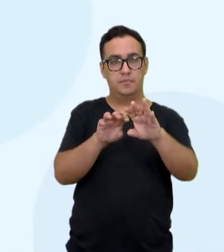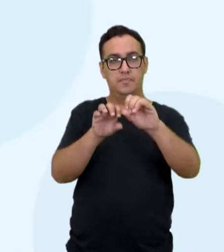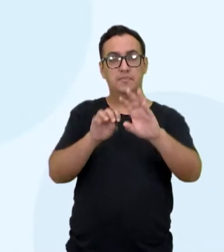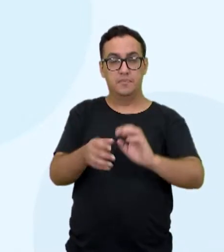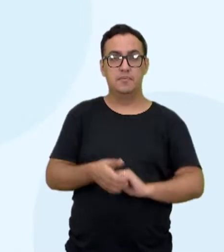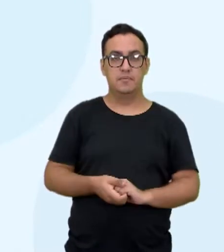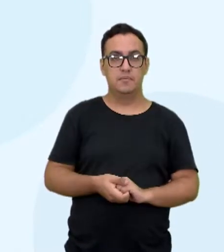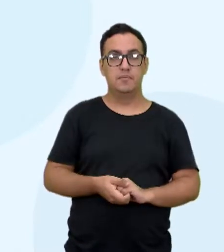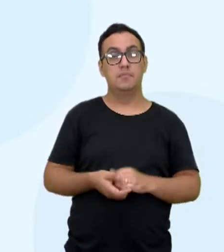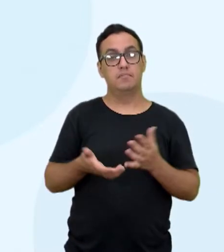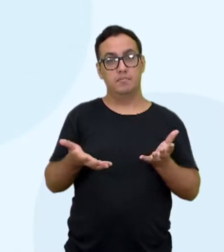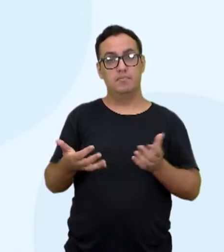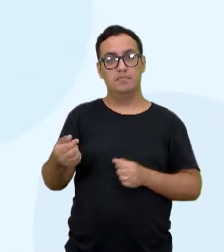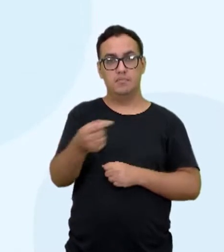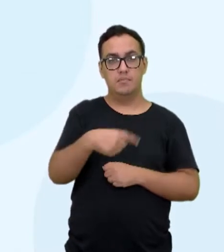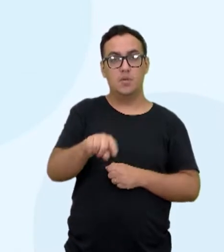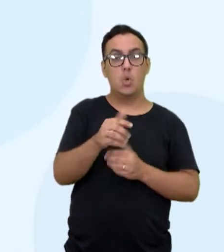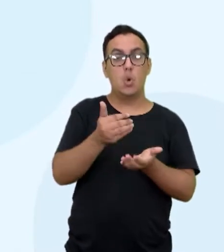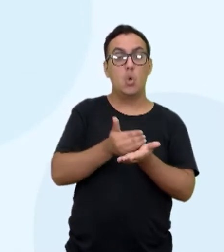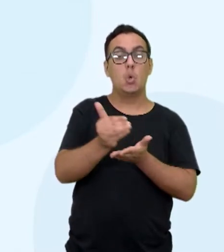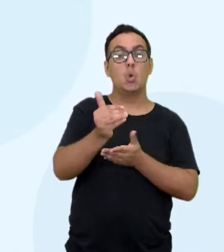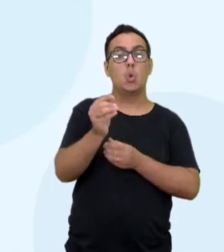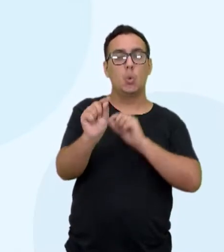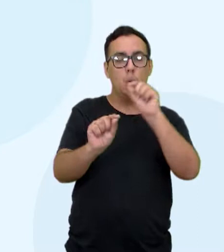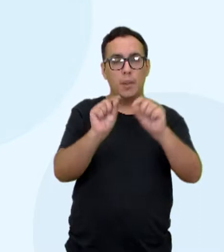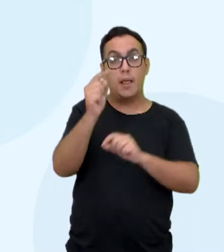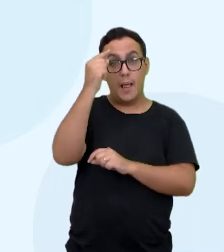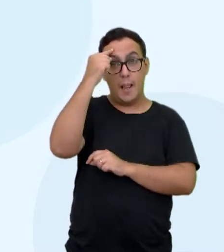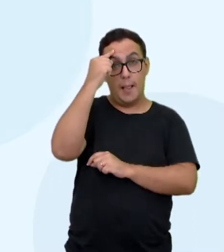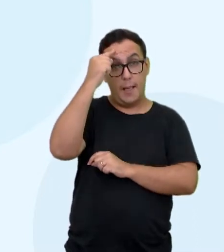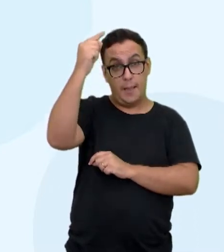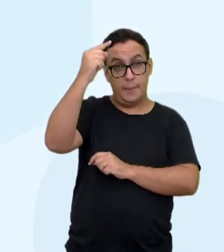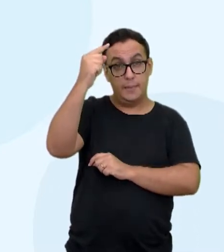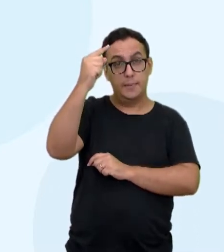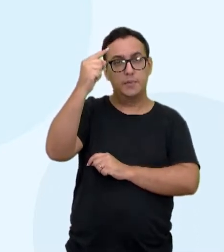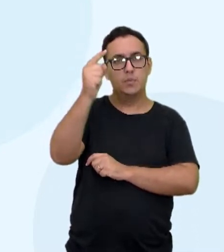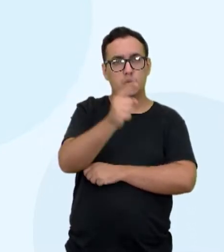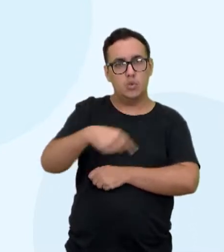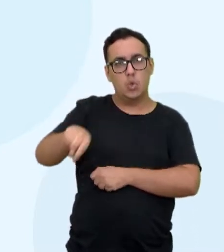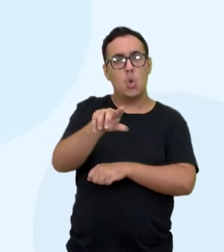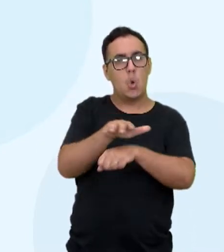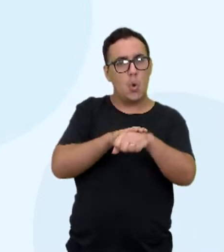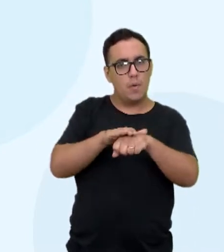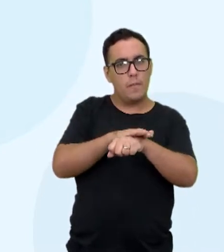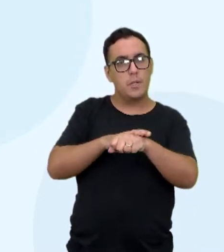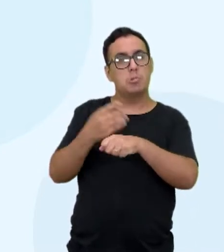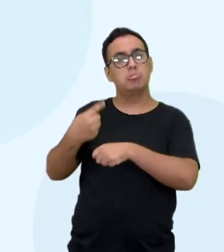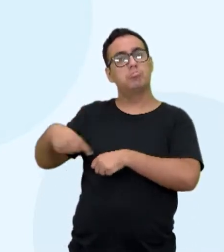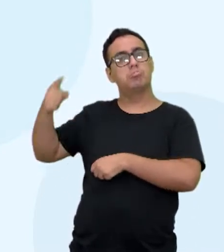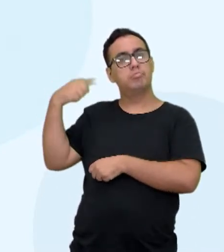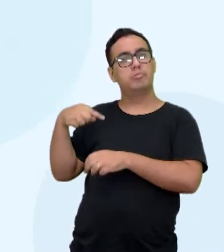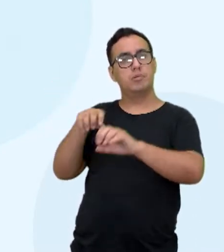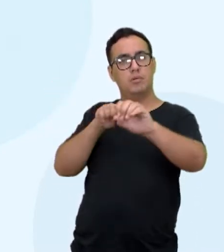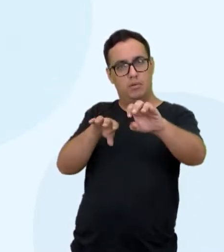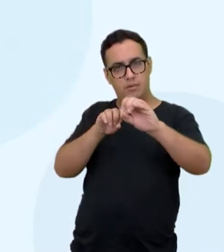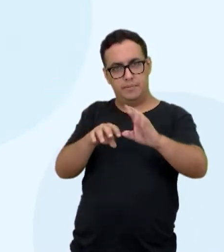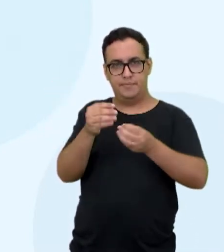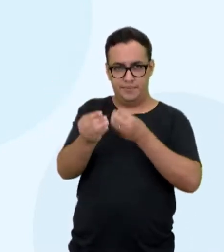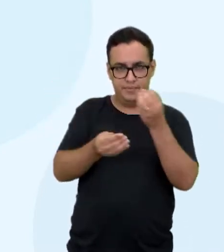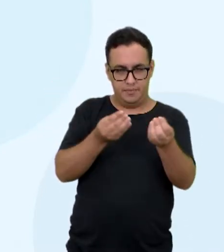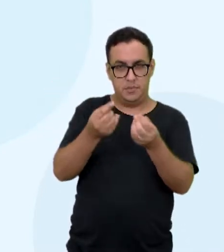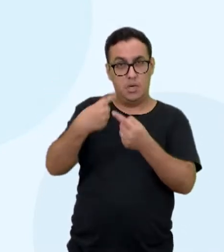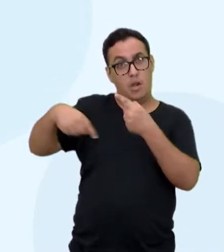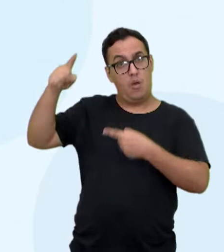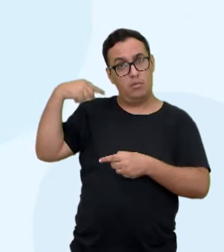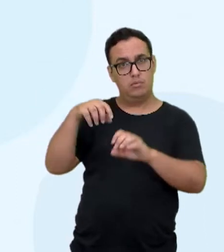gente inicia a nossa aula lembrando o que conversamos na aula anterior. Então, na aula anterior,